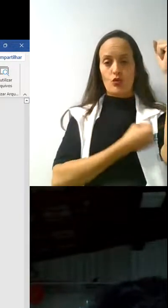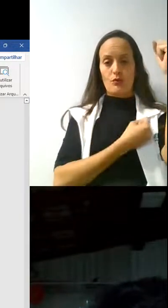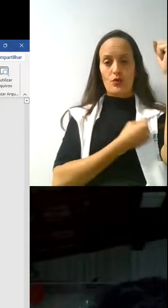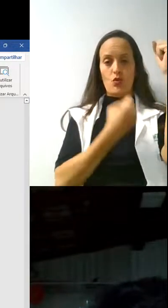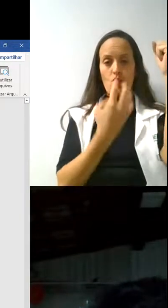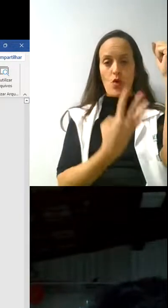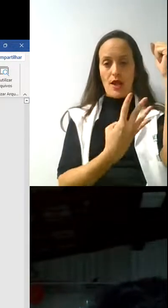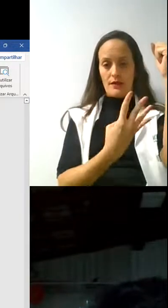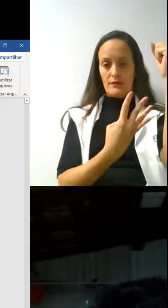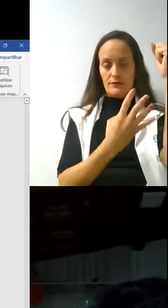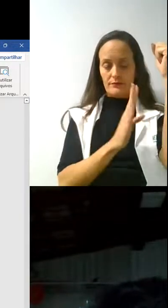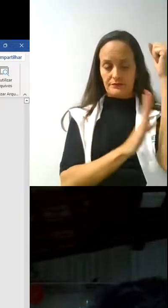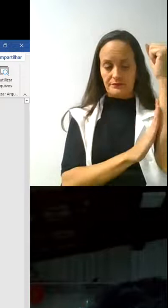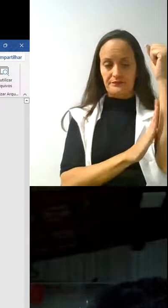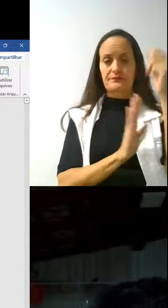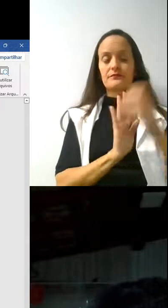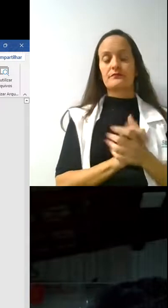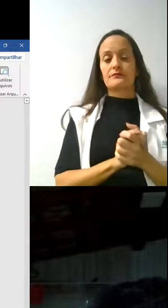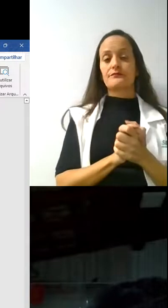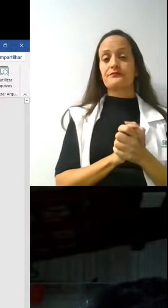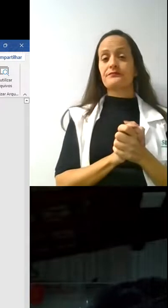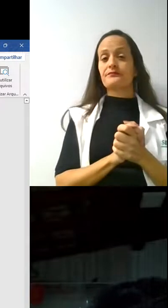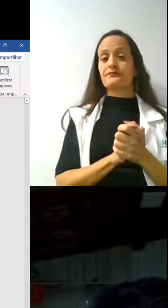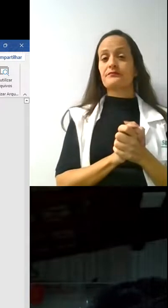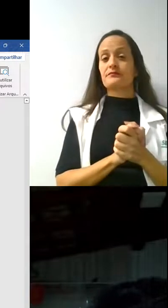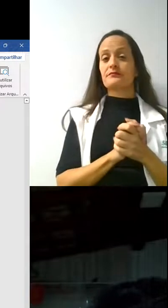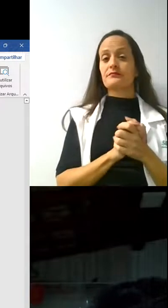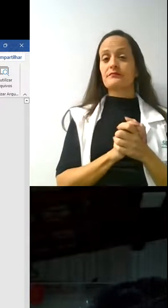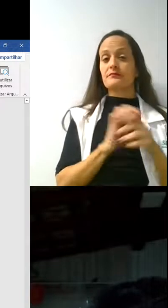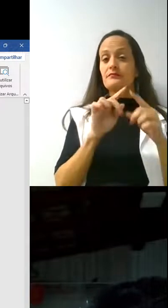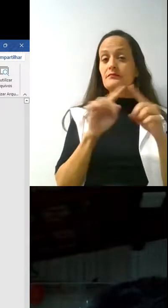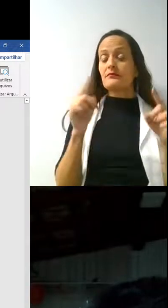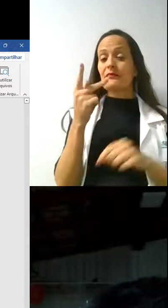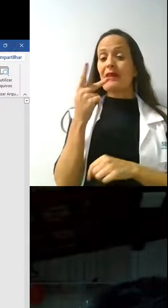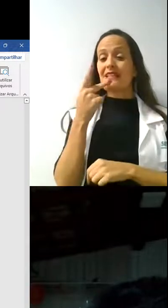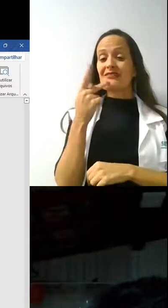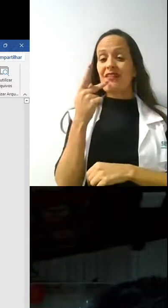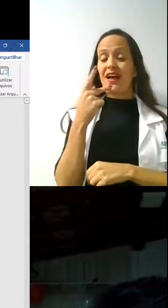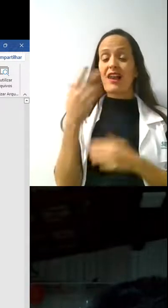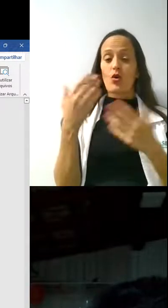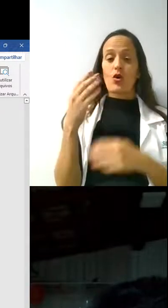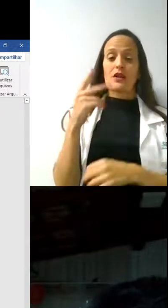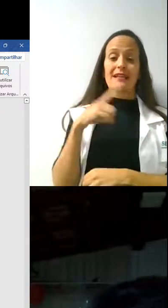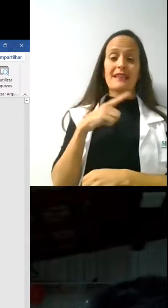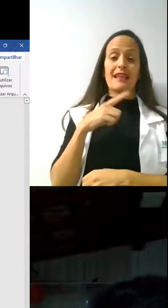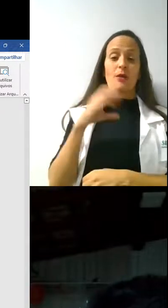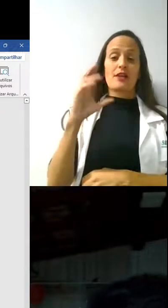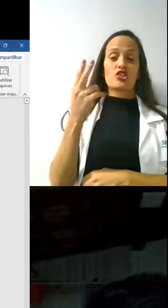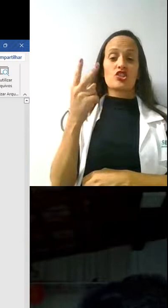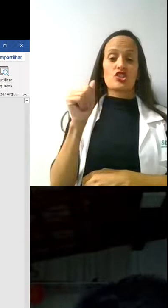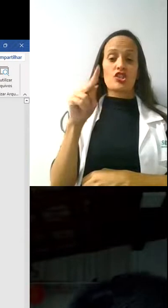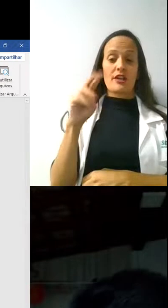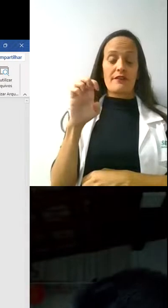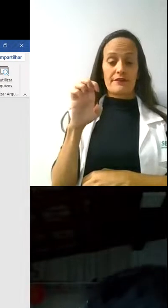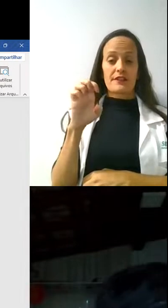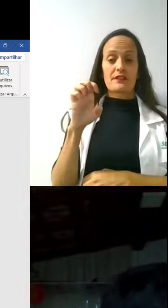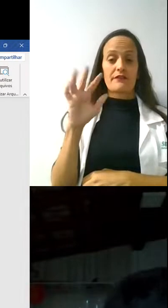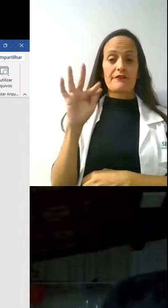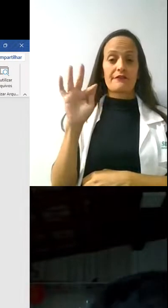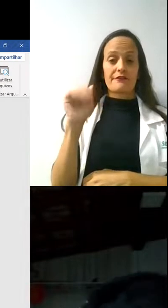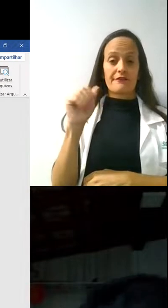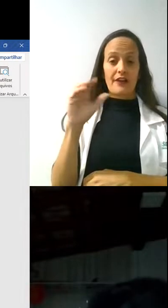falando nenhum outro número, né? Só fala que existe uma chave faca simples NF, né? Então, ó,